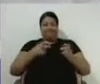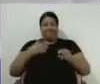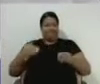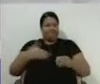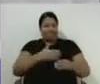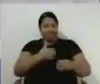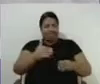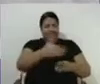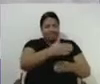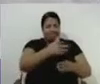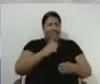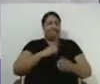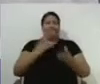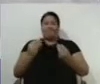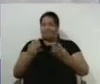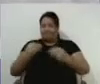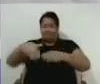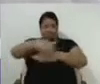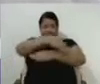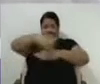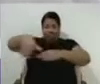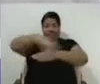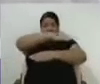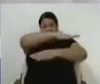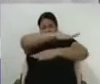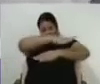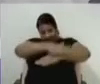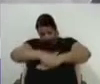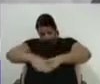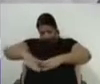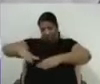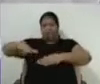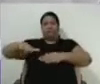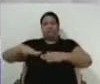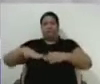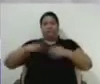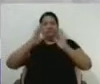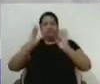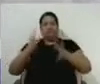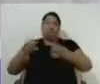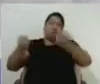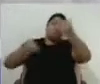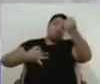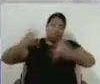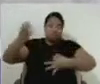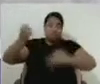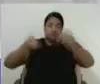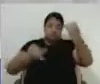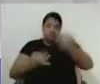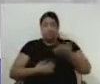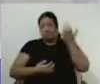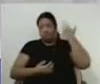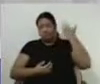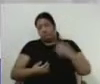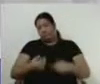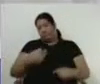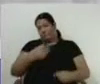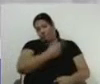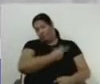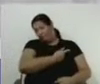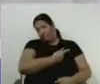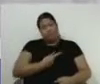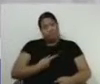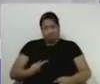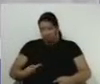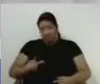e muitas explicações são dadas. Várias gestões passaram pela nossa querida prefeitura,